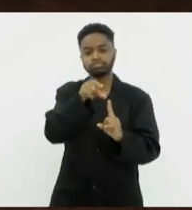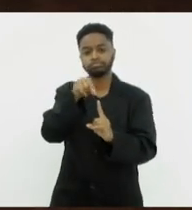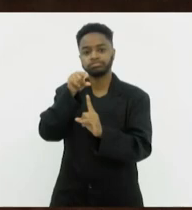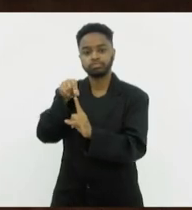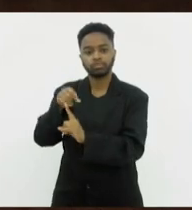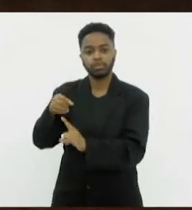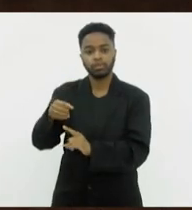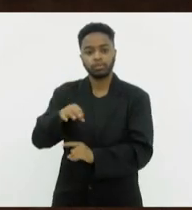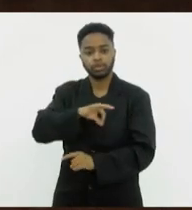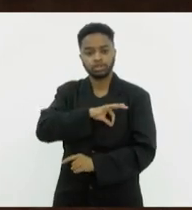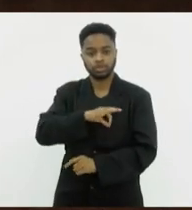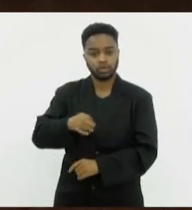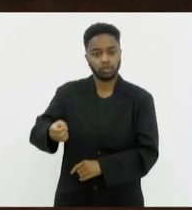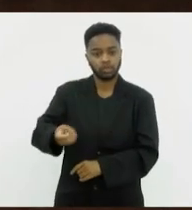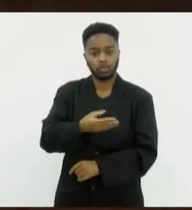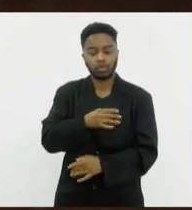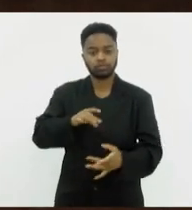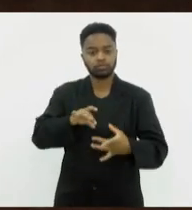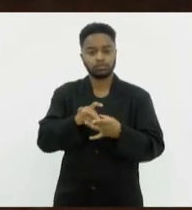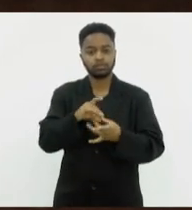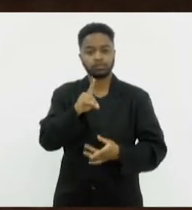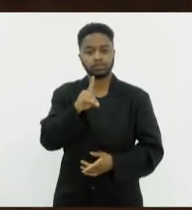novos policiais para a DECRAD,